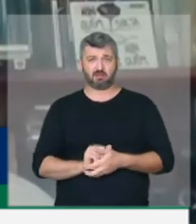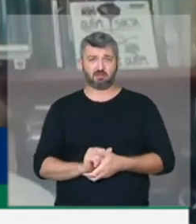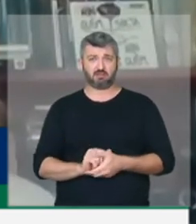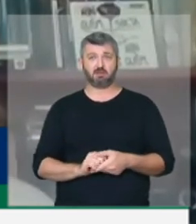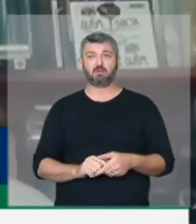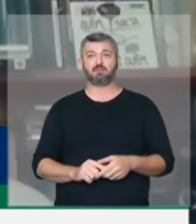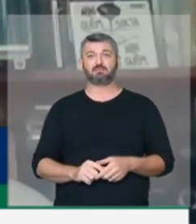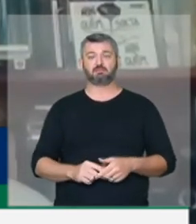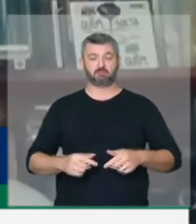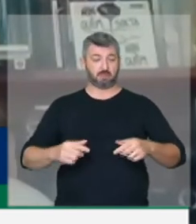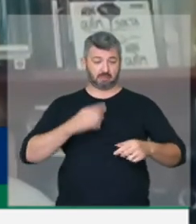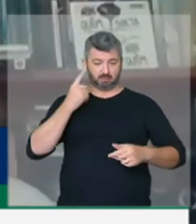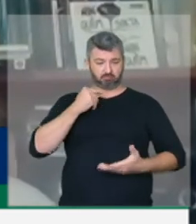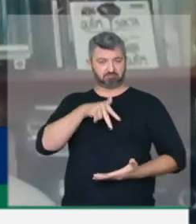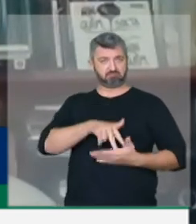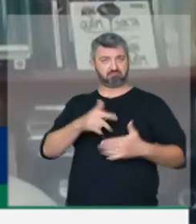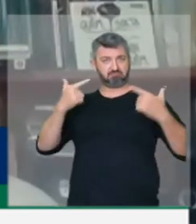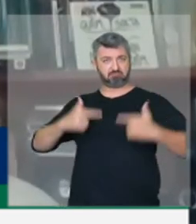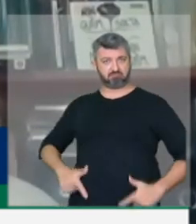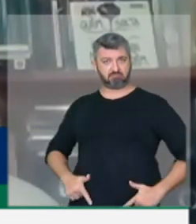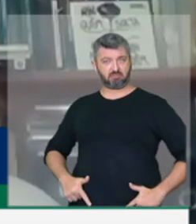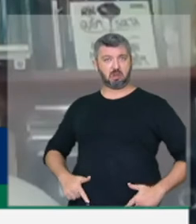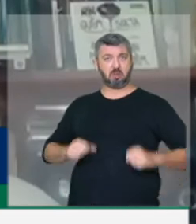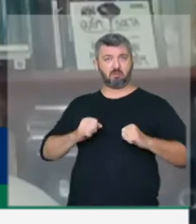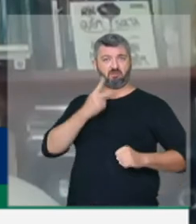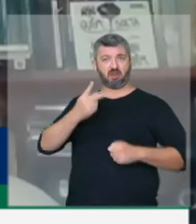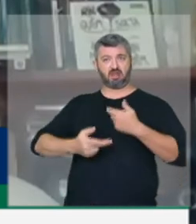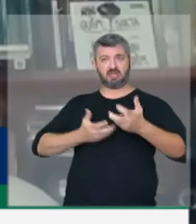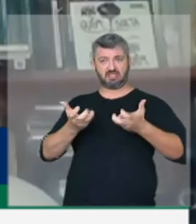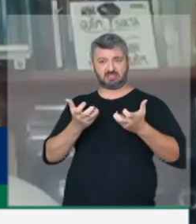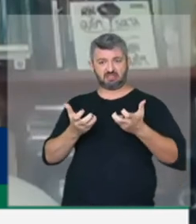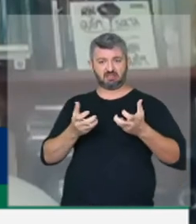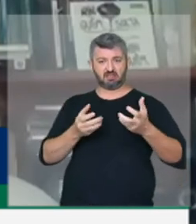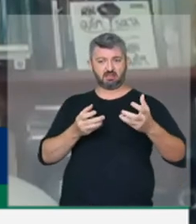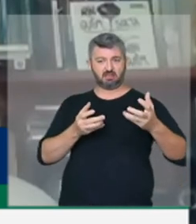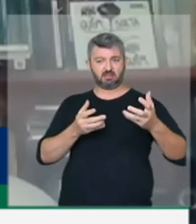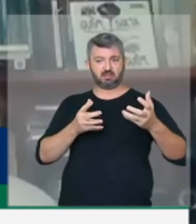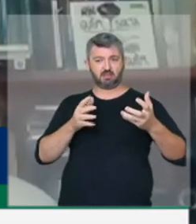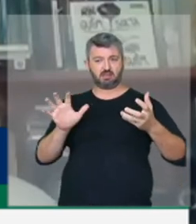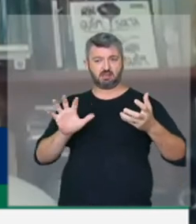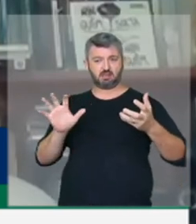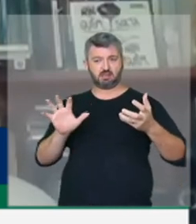A imunidade parlamentar não é elástica, senhor presidente.